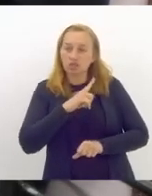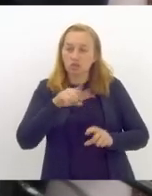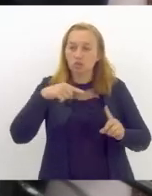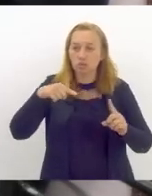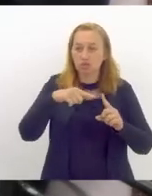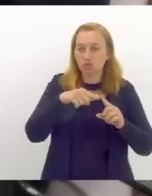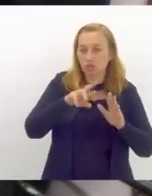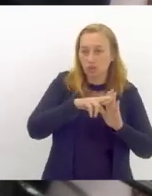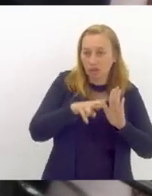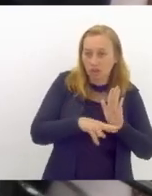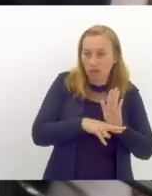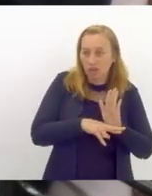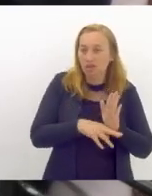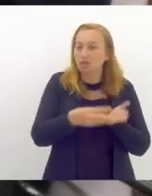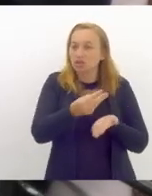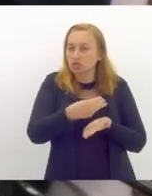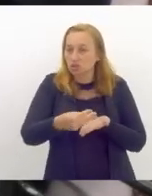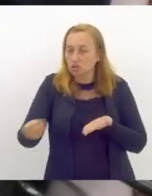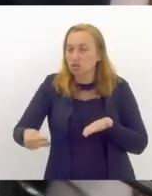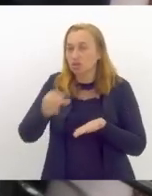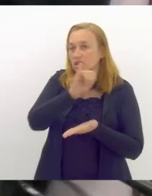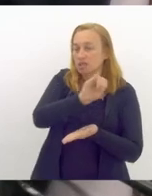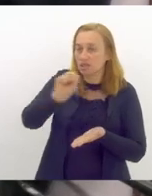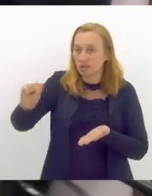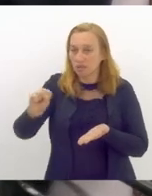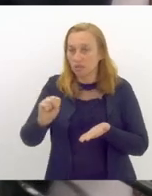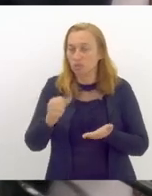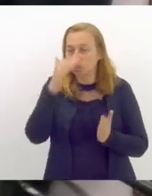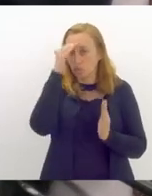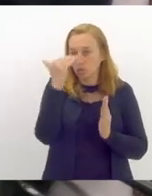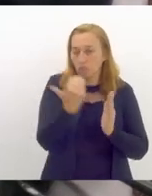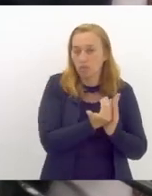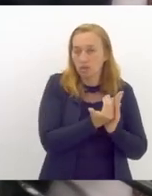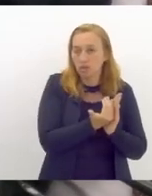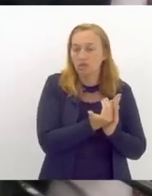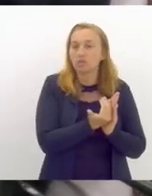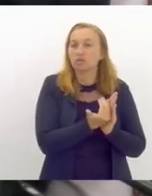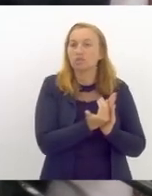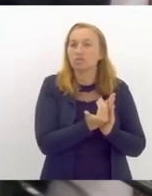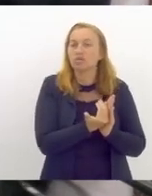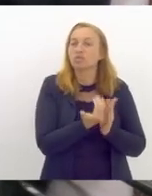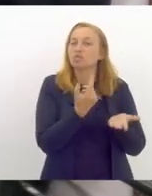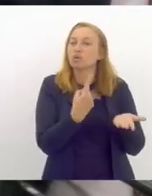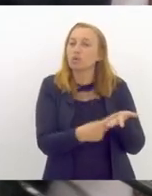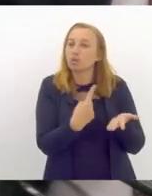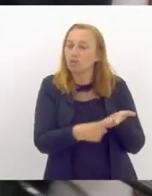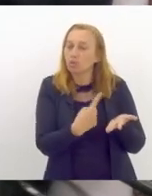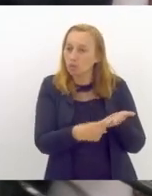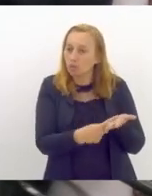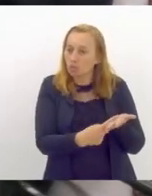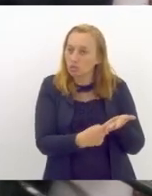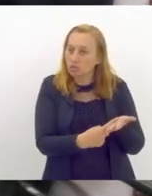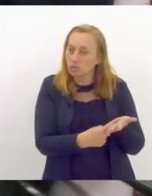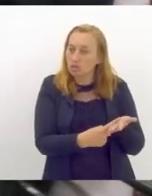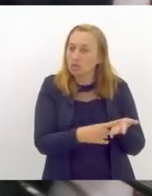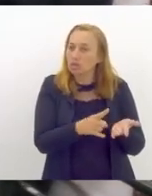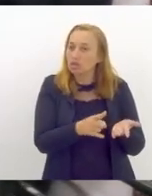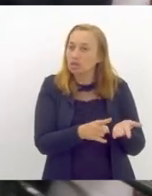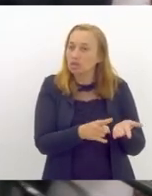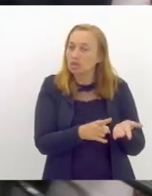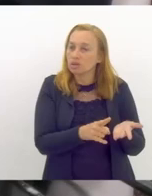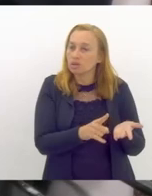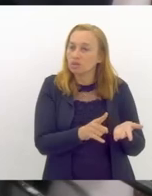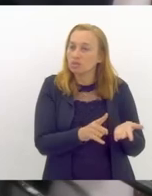de distribuição de ICMS cumprindo a determinação do acórdão exarado e não é